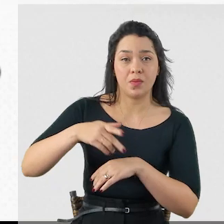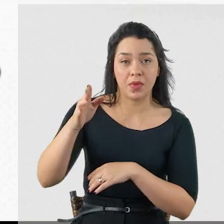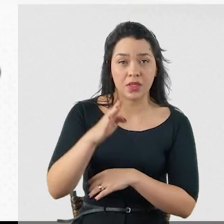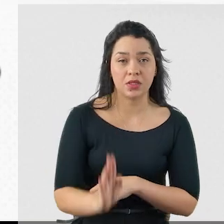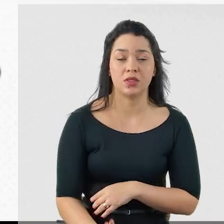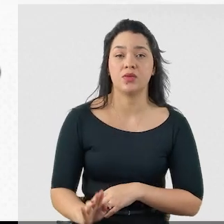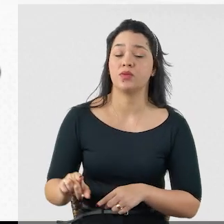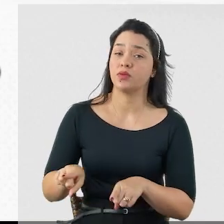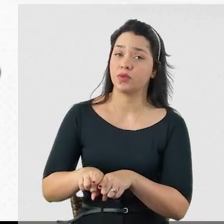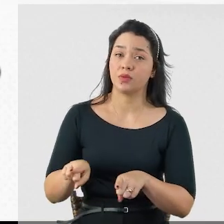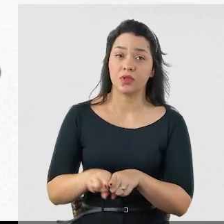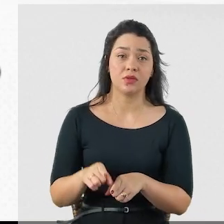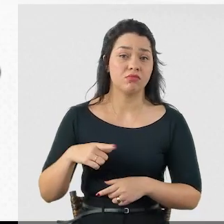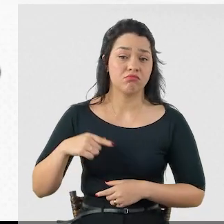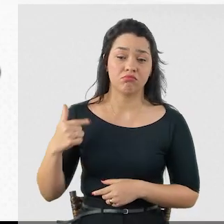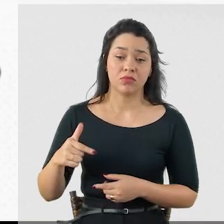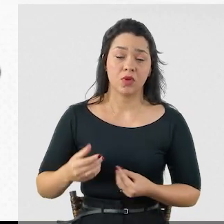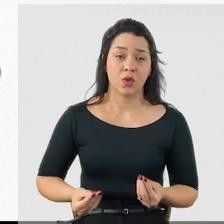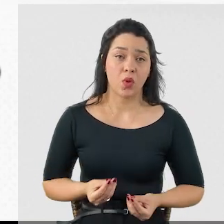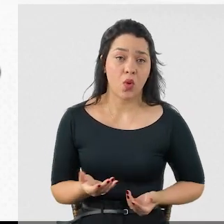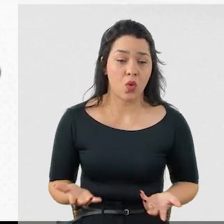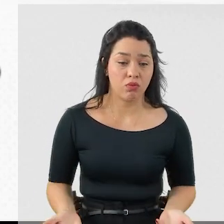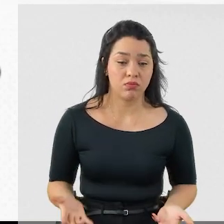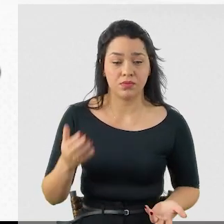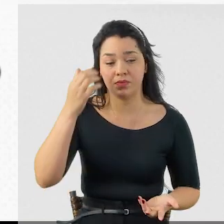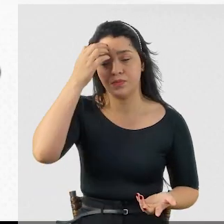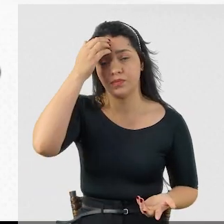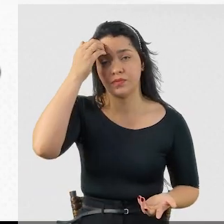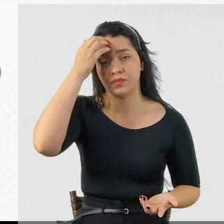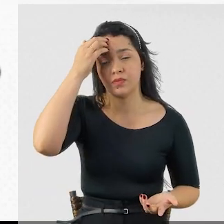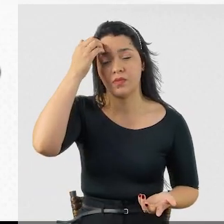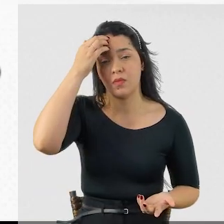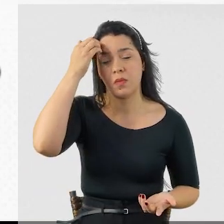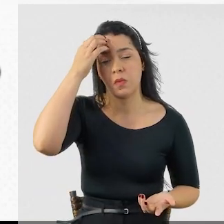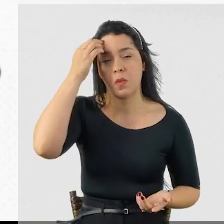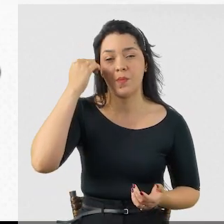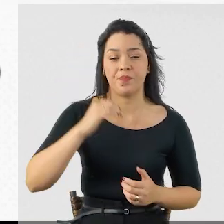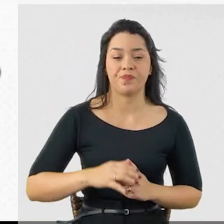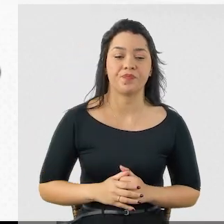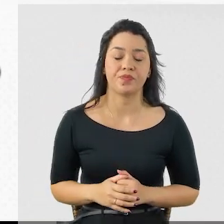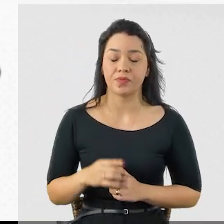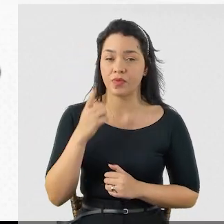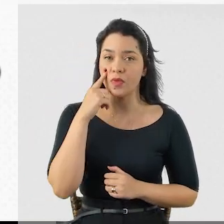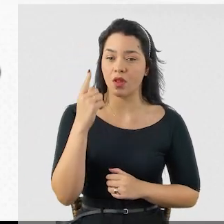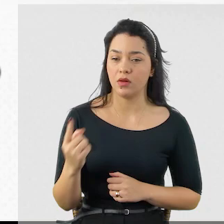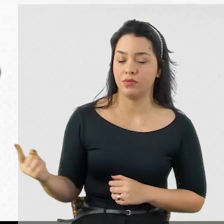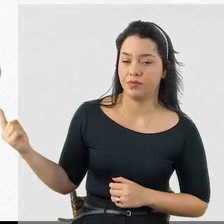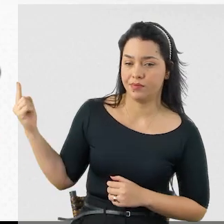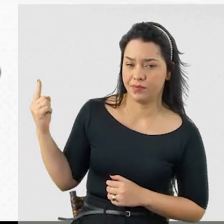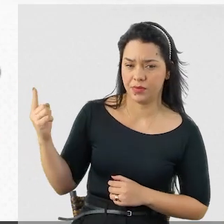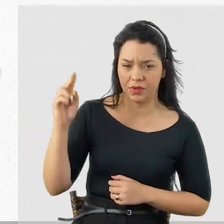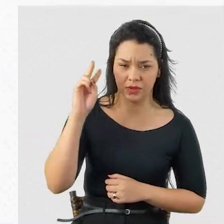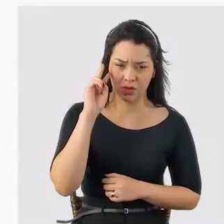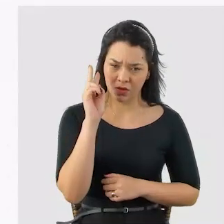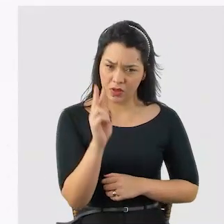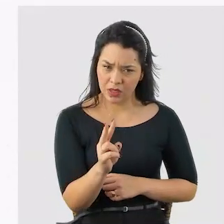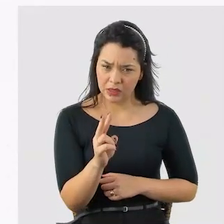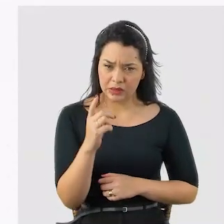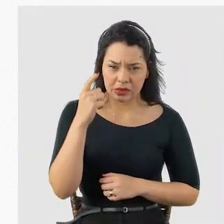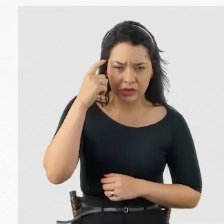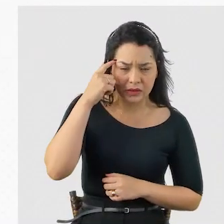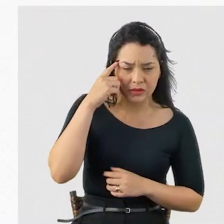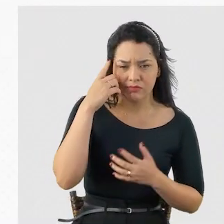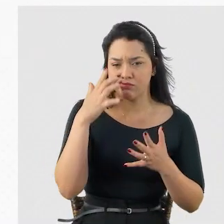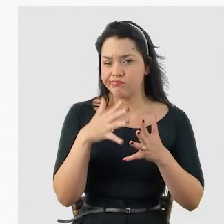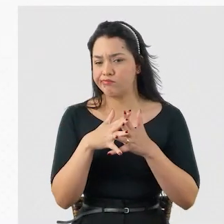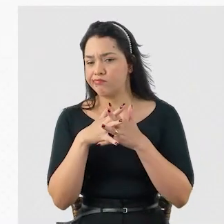levando garganta abaixo, não tem para onde correr. Já explicar para vocês. Essa obra aí é uma obra sem título, é para você olhar e dar uma pirada na cabeça,